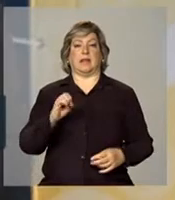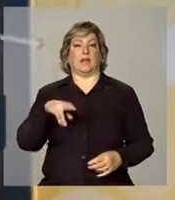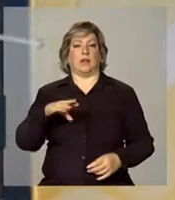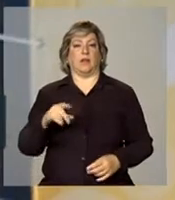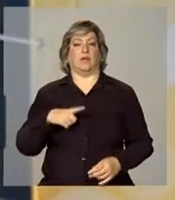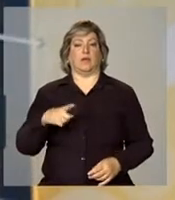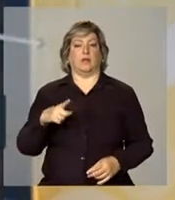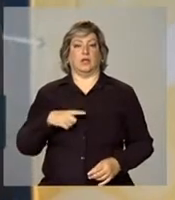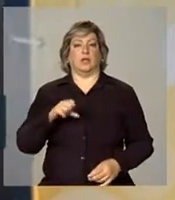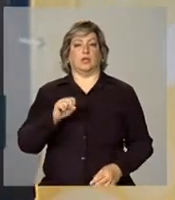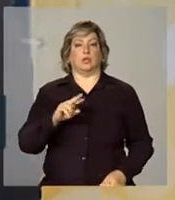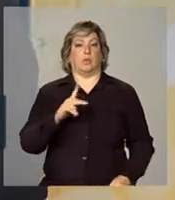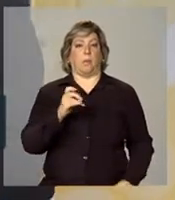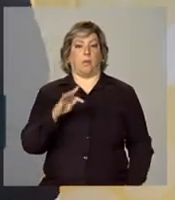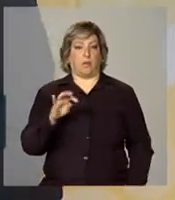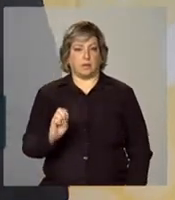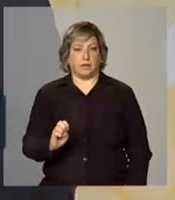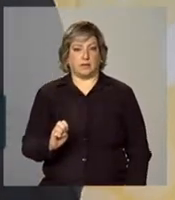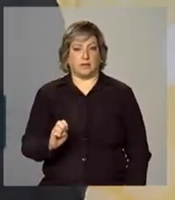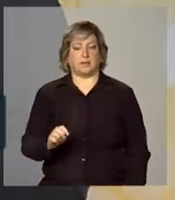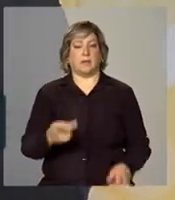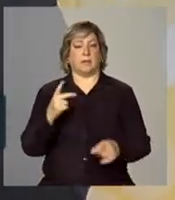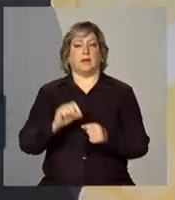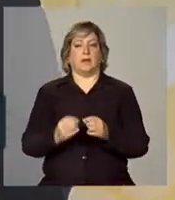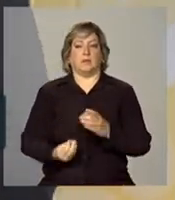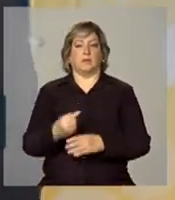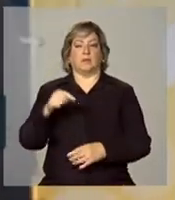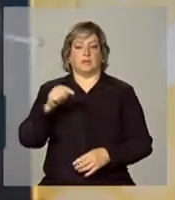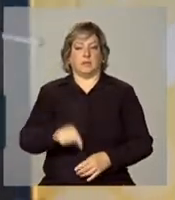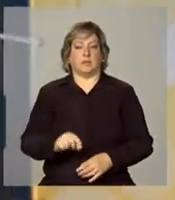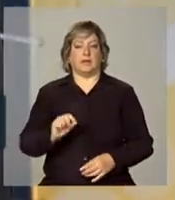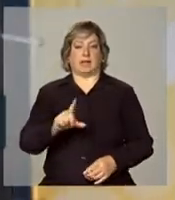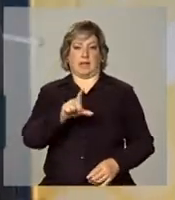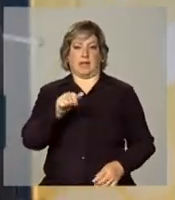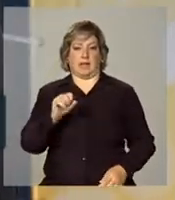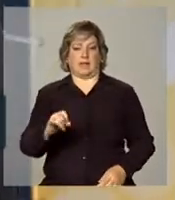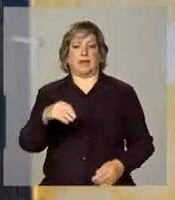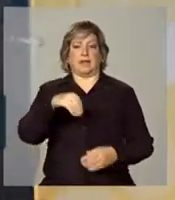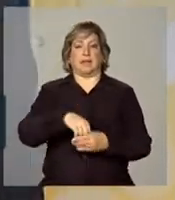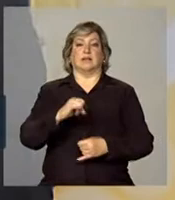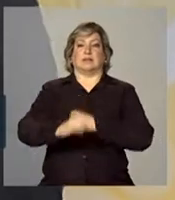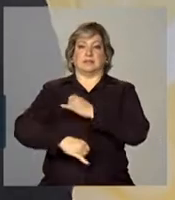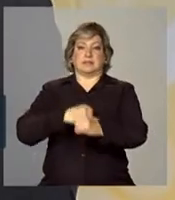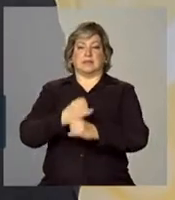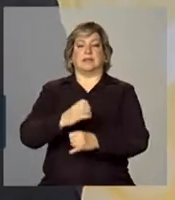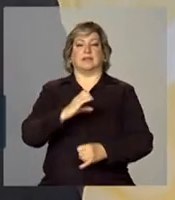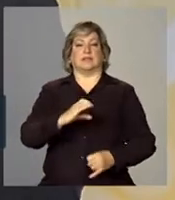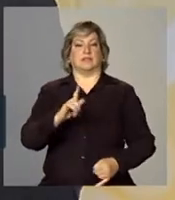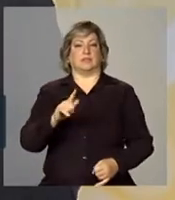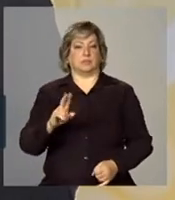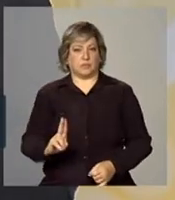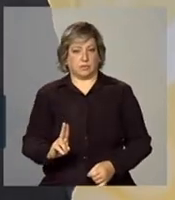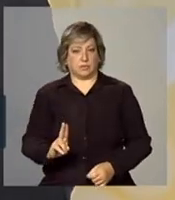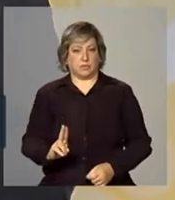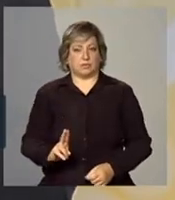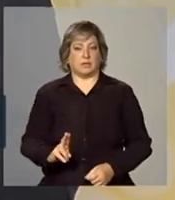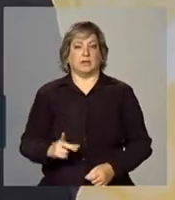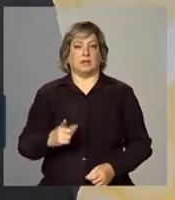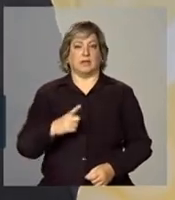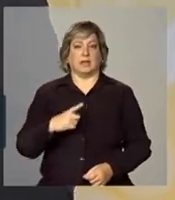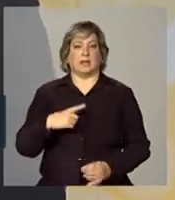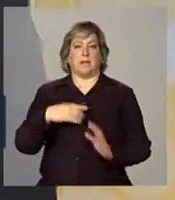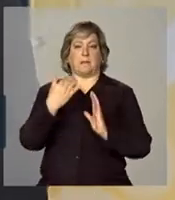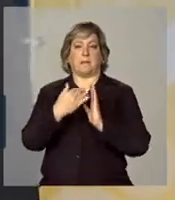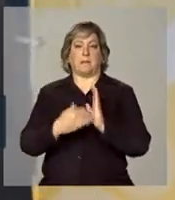suporte para a implantação da lei de acesso à informação. No site da Controladoria Geral da União, os manuais que